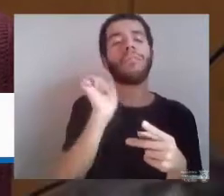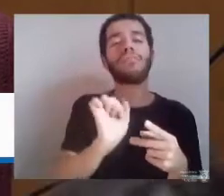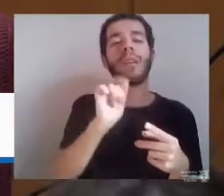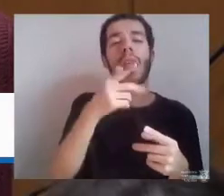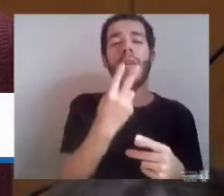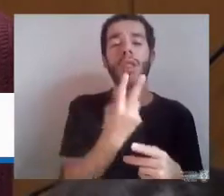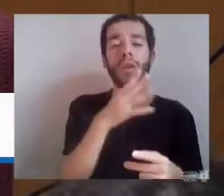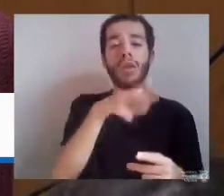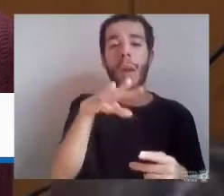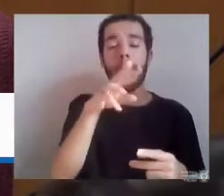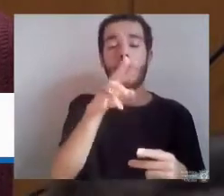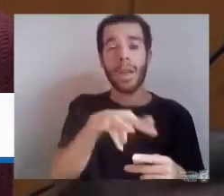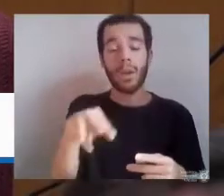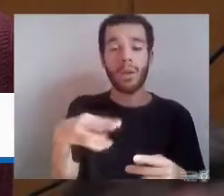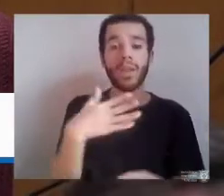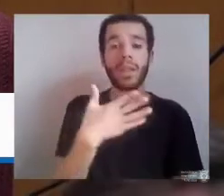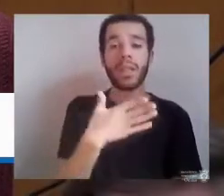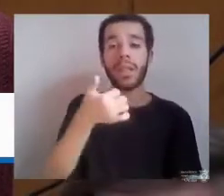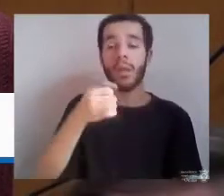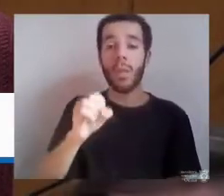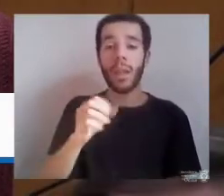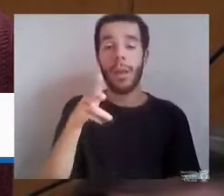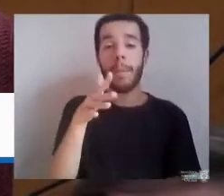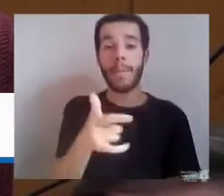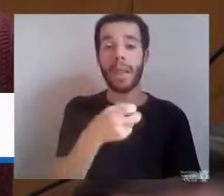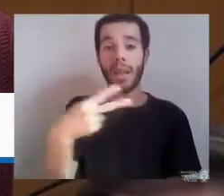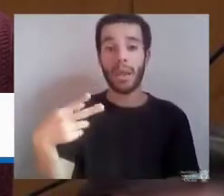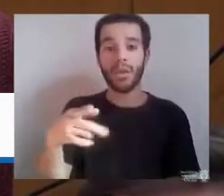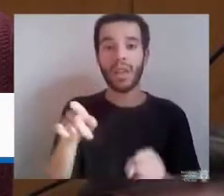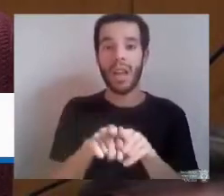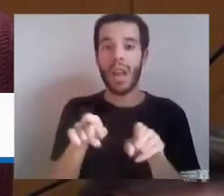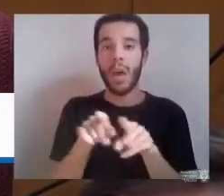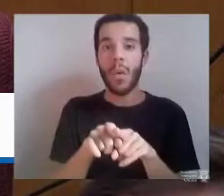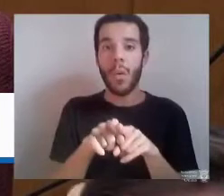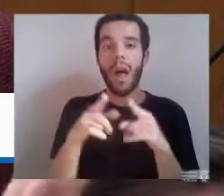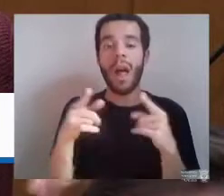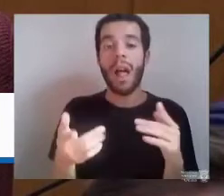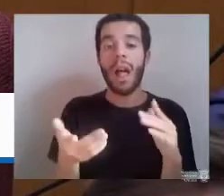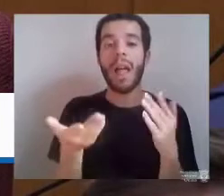euros, que é, tão somente, cerca de